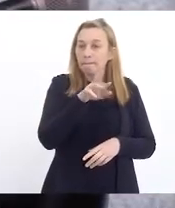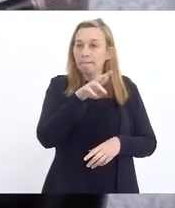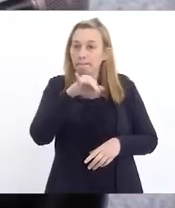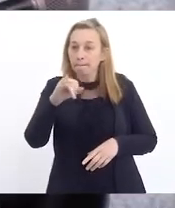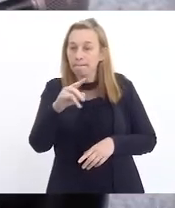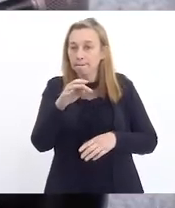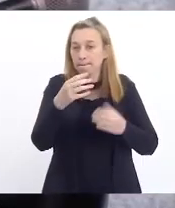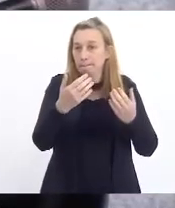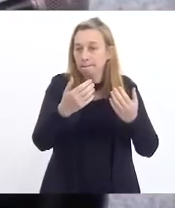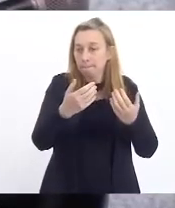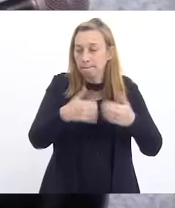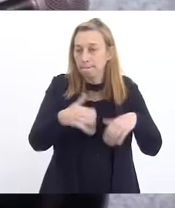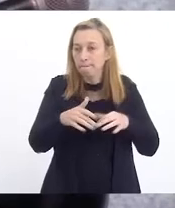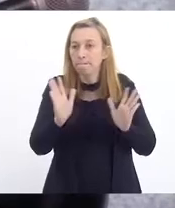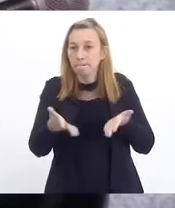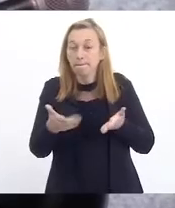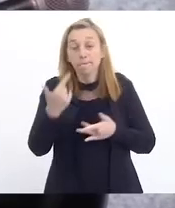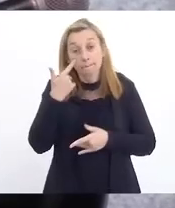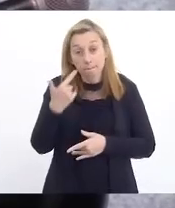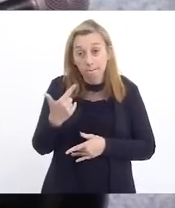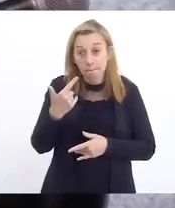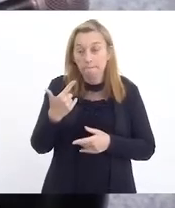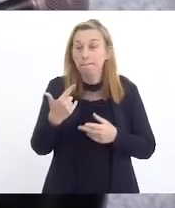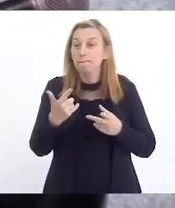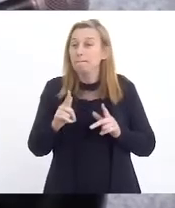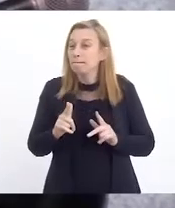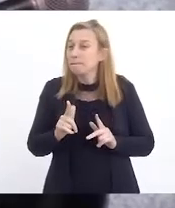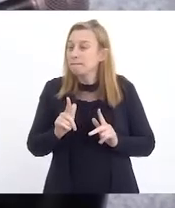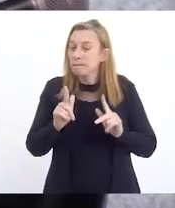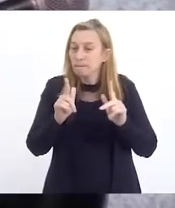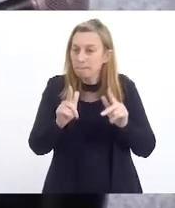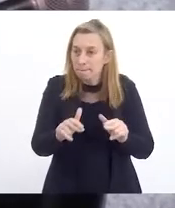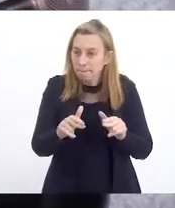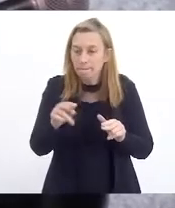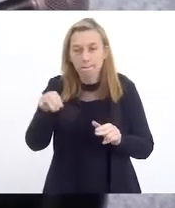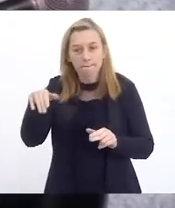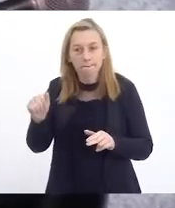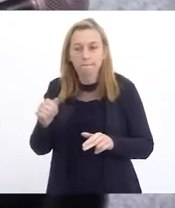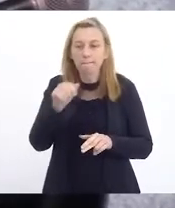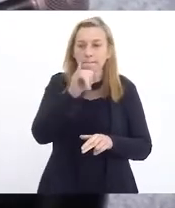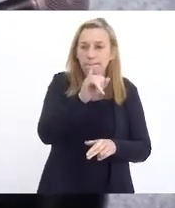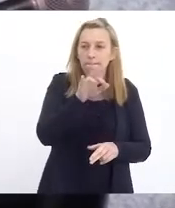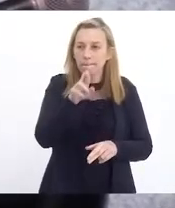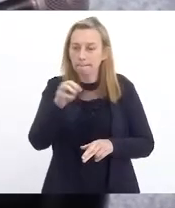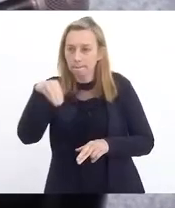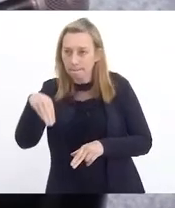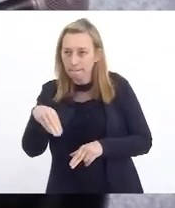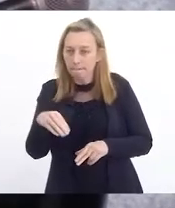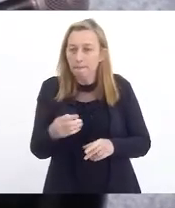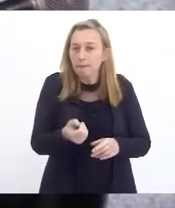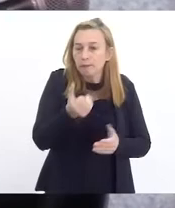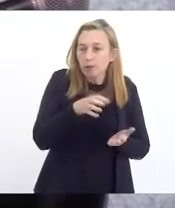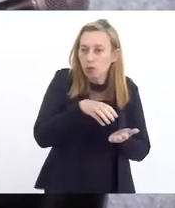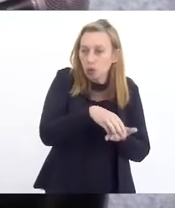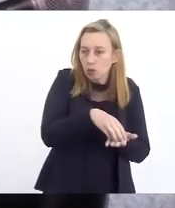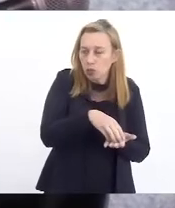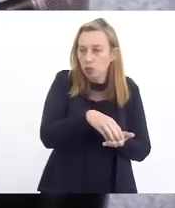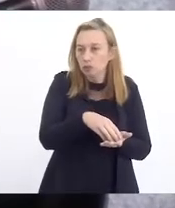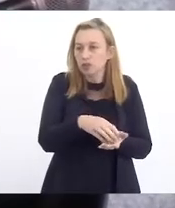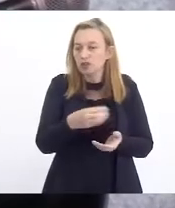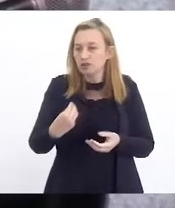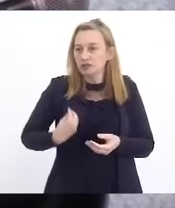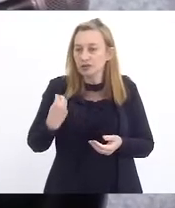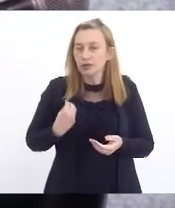com todo respeito ao Estado, eu estou vendo a mesma descontinuidade que vejo na Genersa, no IRM, um órgão que tem pouco tempo de existência, a